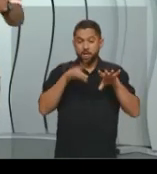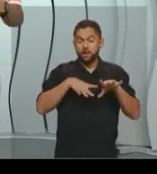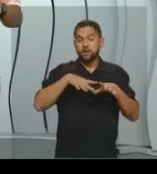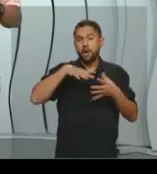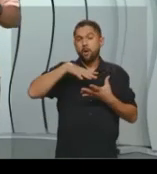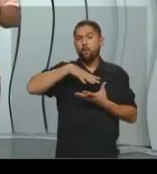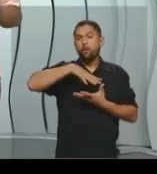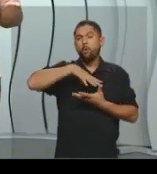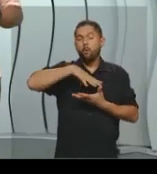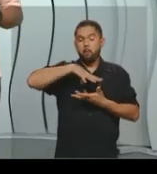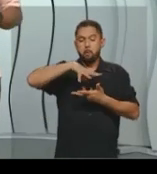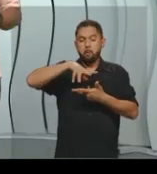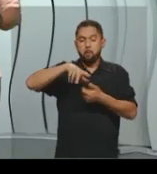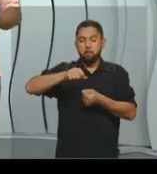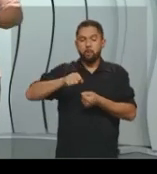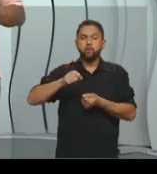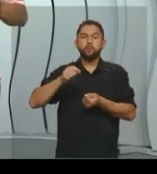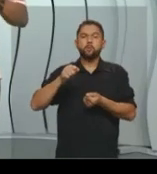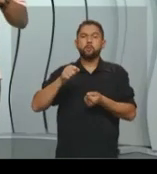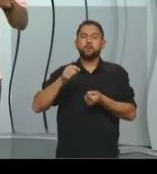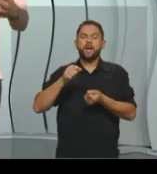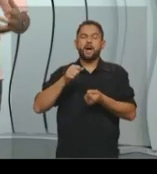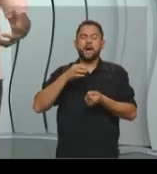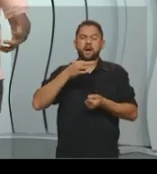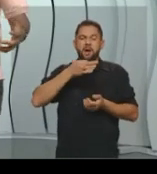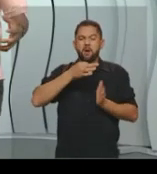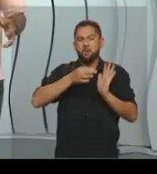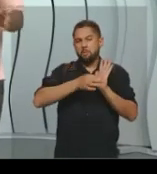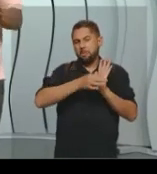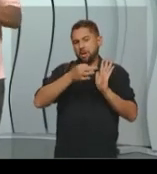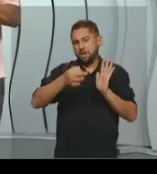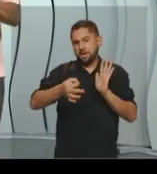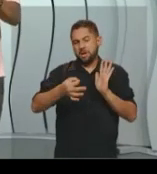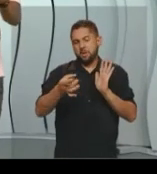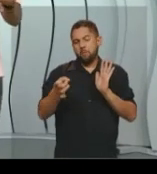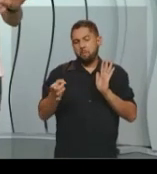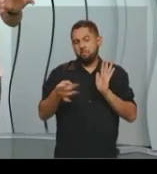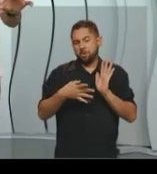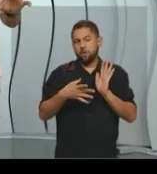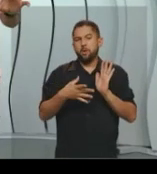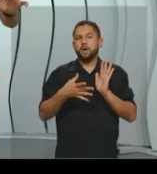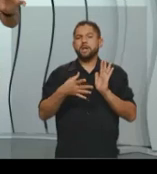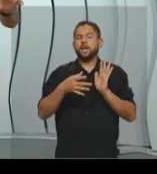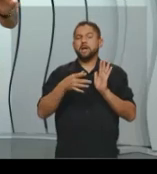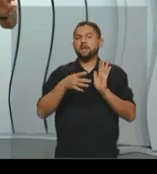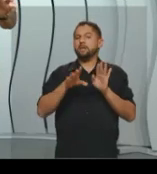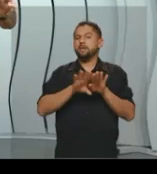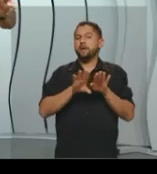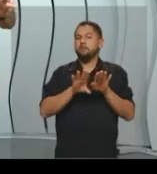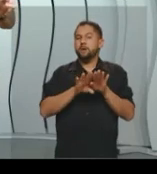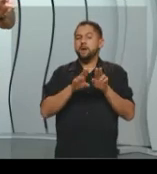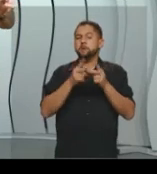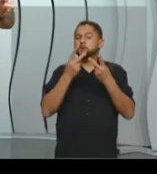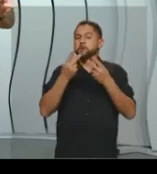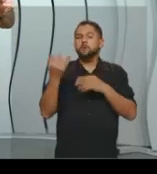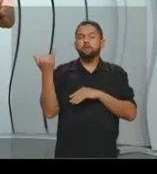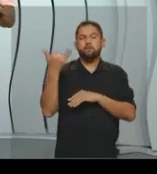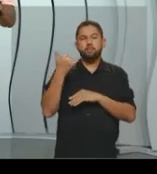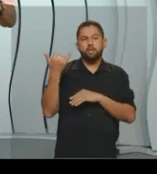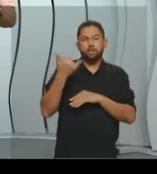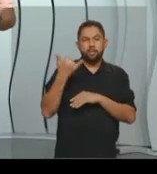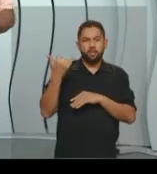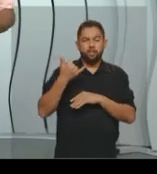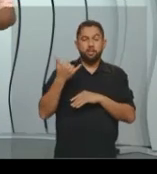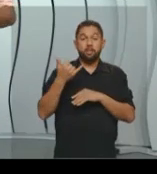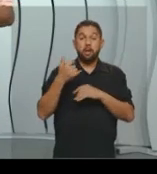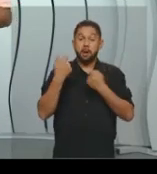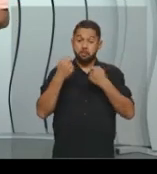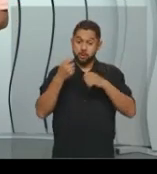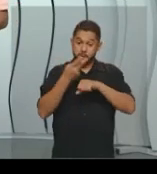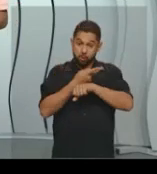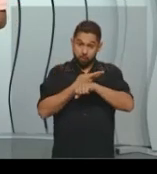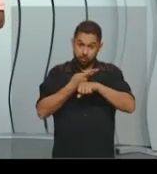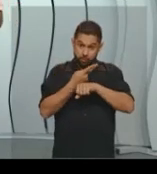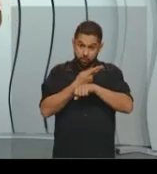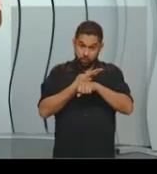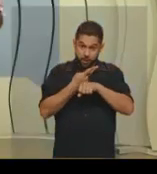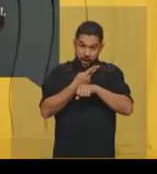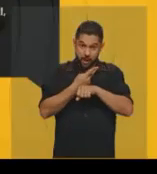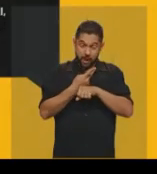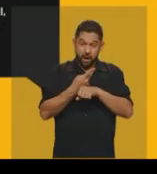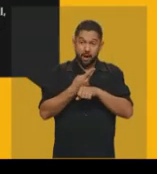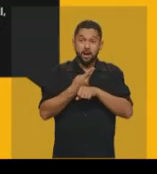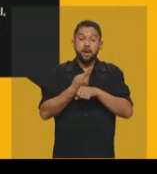físico, das impressões, das opiniões prontas, das sombras, nós temos que buscar em nós, e